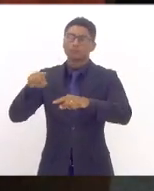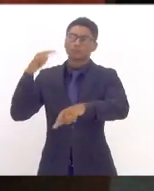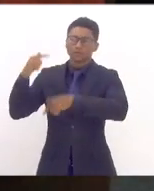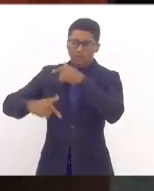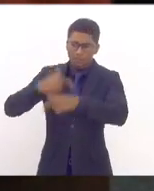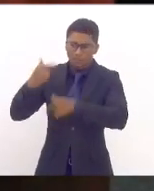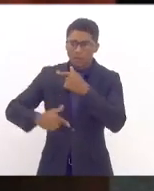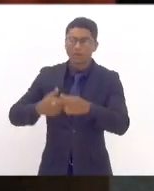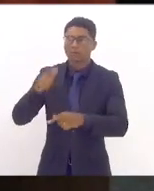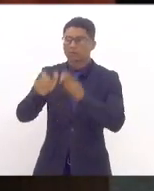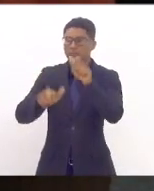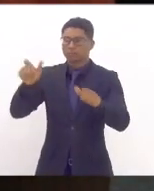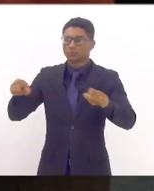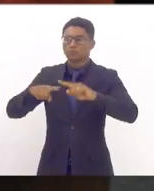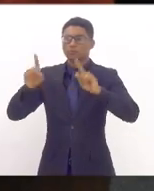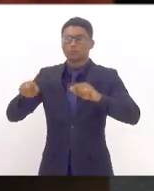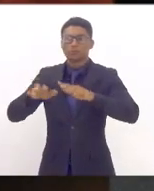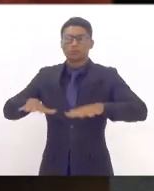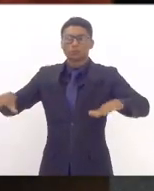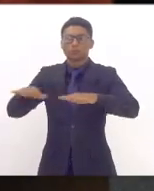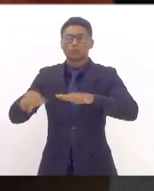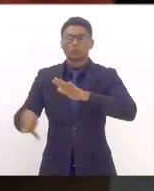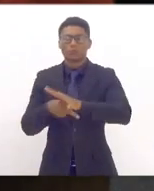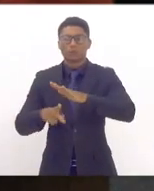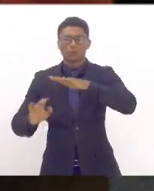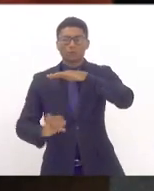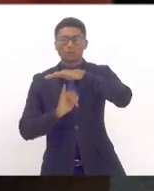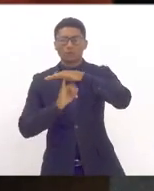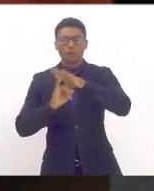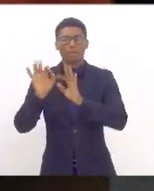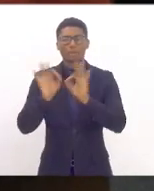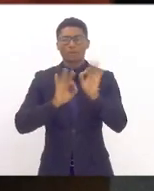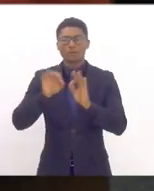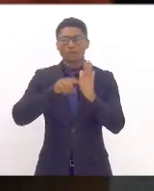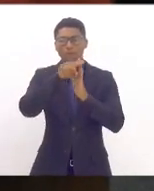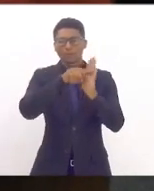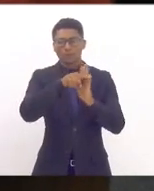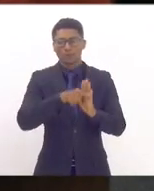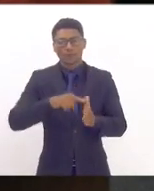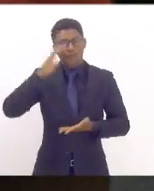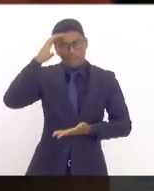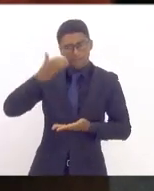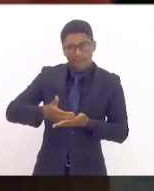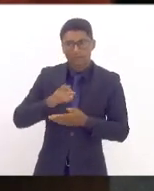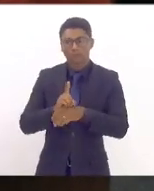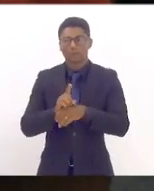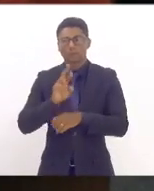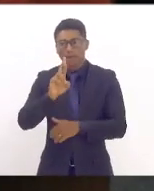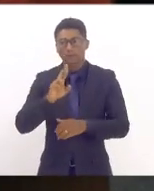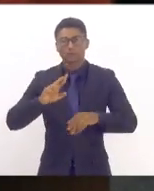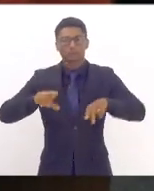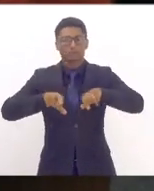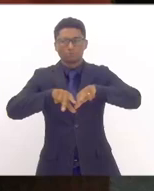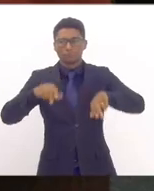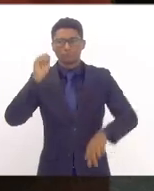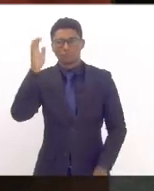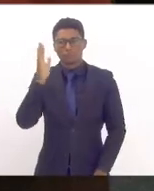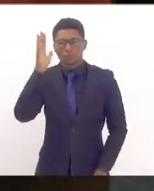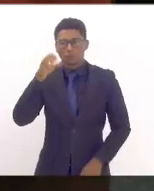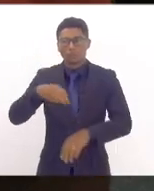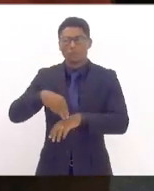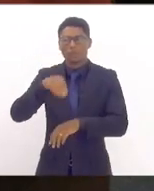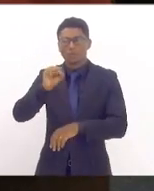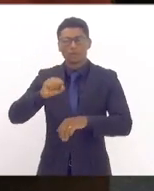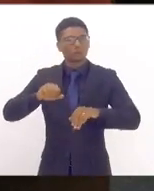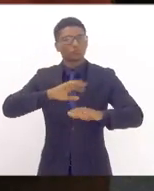servidores e servidores daquela instituição os projetos de Pesquisas teses doutorado dissertações de mestrados eventos acadêmicos são